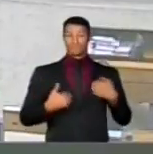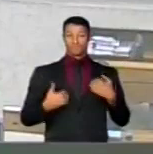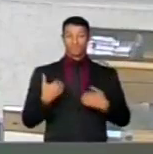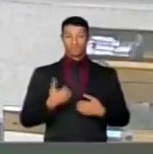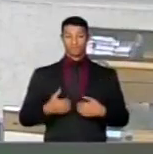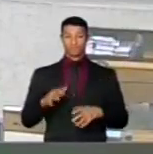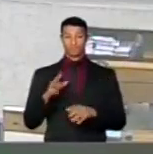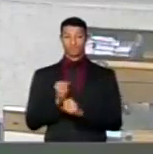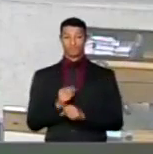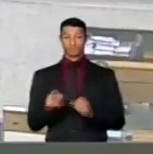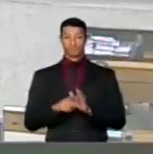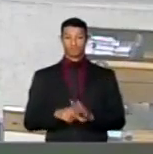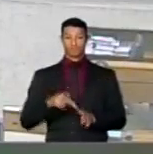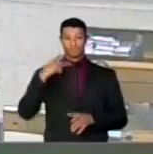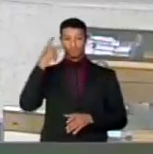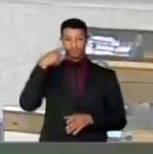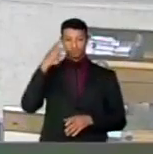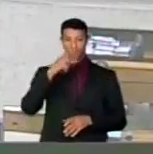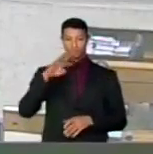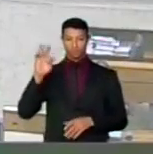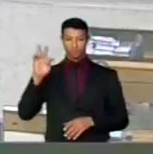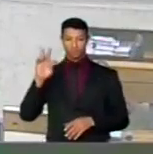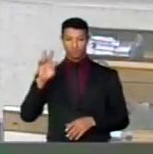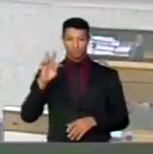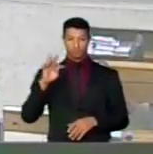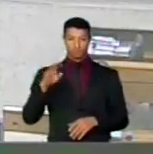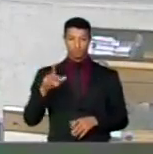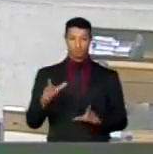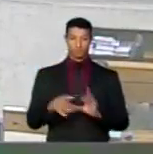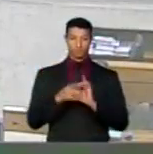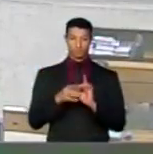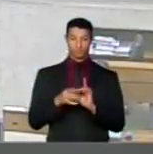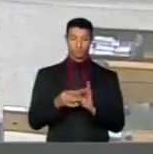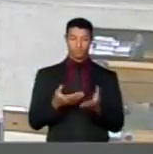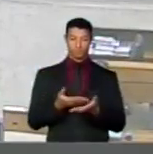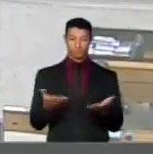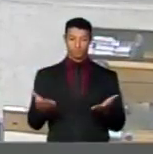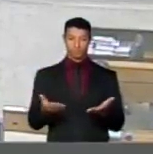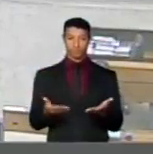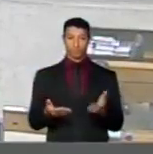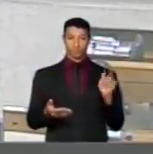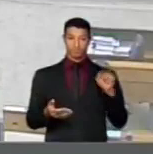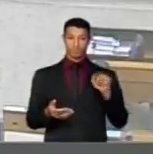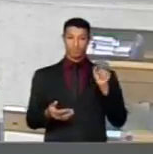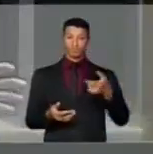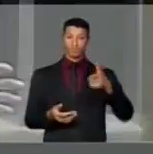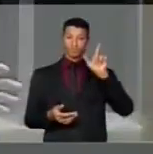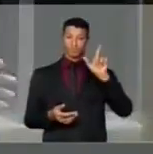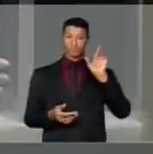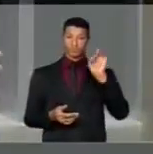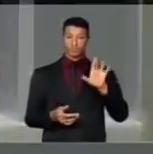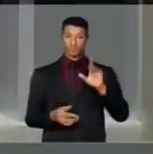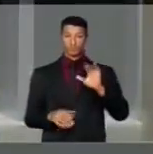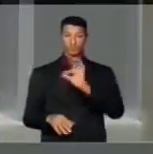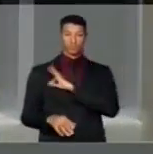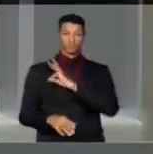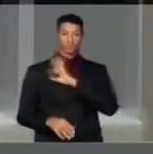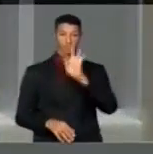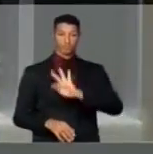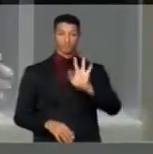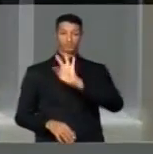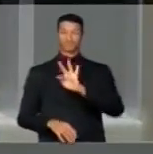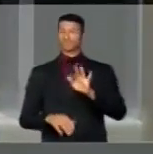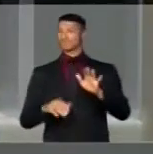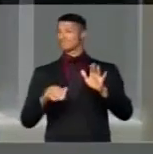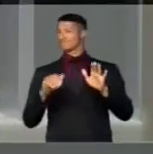tomou conta do Partido dos Trabalhadores e dos seus aliados. Aquilo que antes era só a Polícia Federal que batia